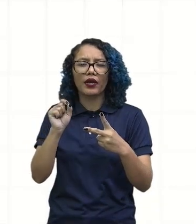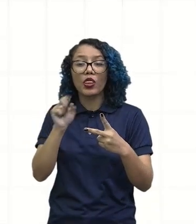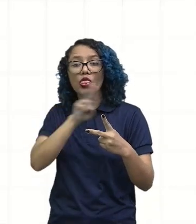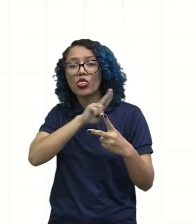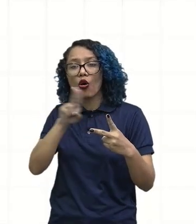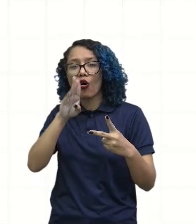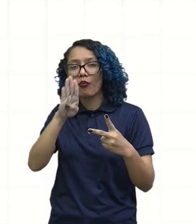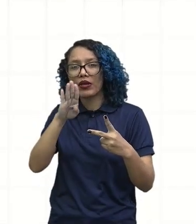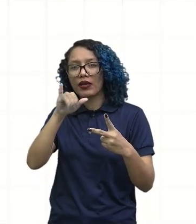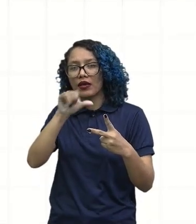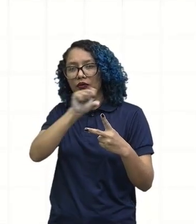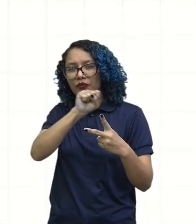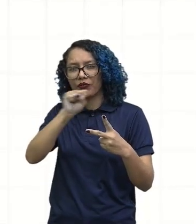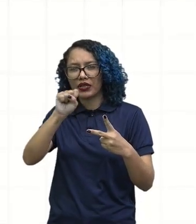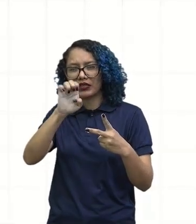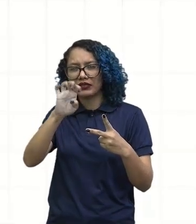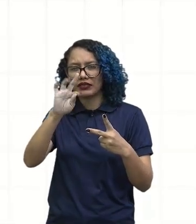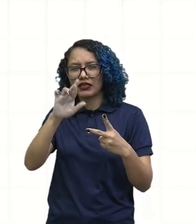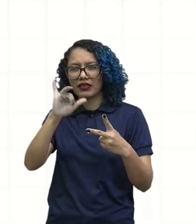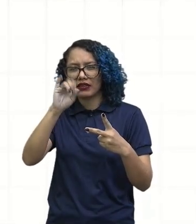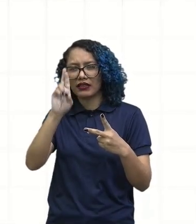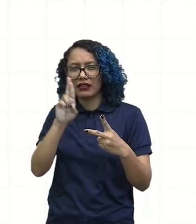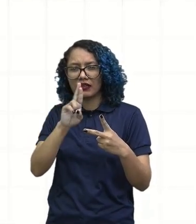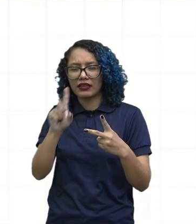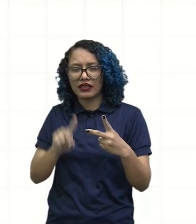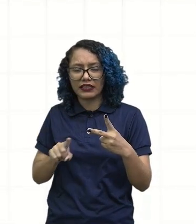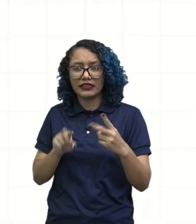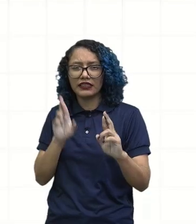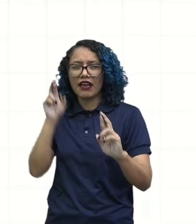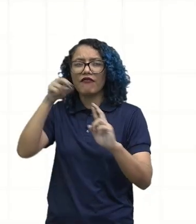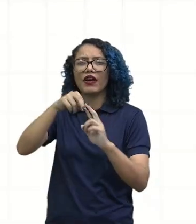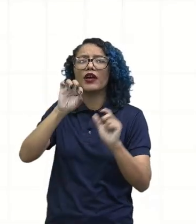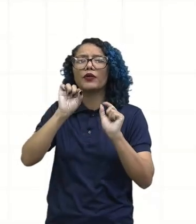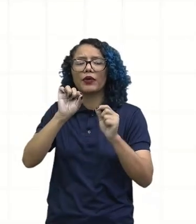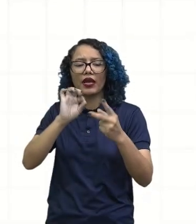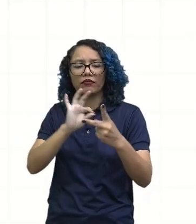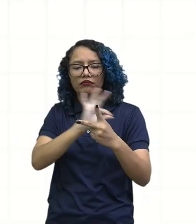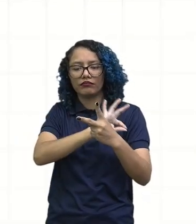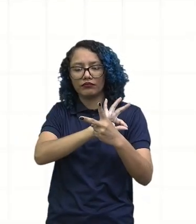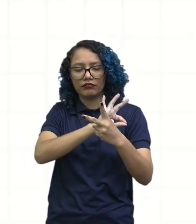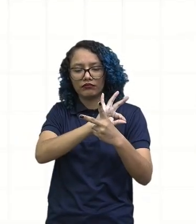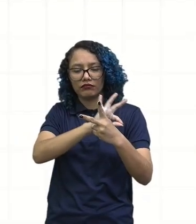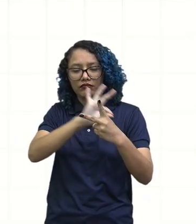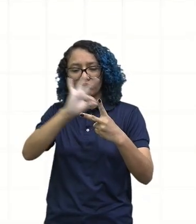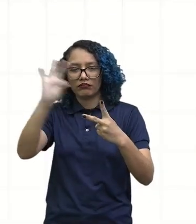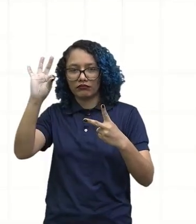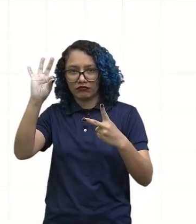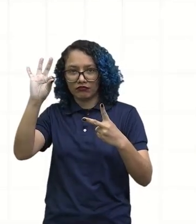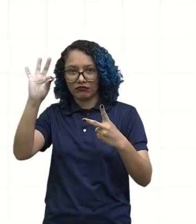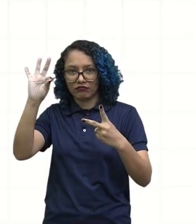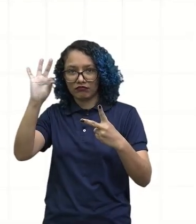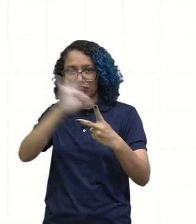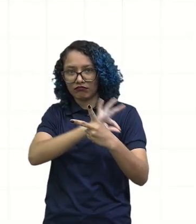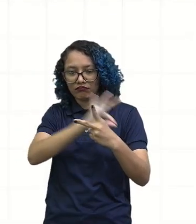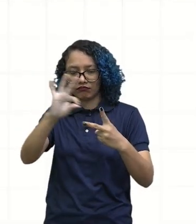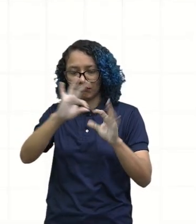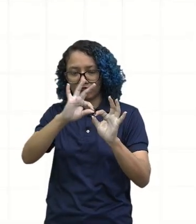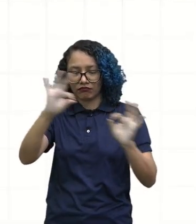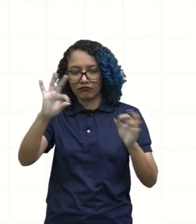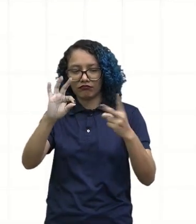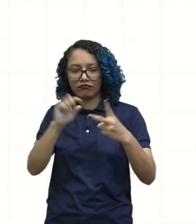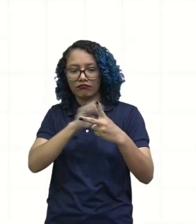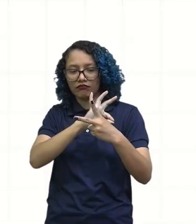de bissetriz a semirreta OC, que parte do ponto O e divide o ângulo AOB em